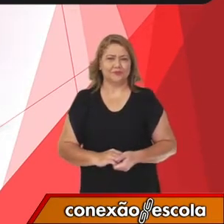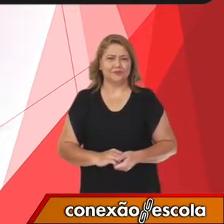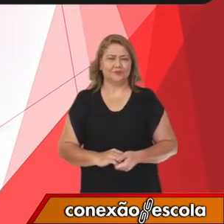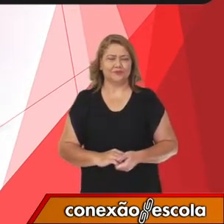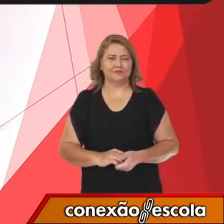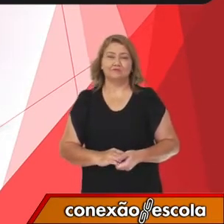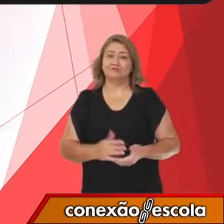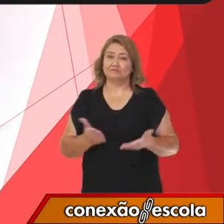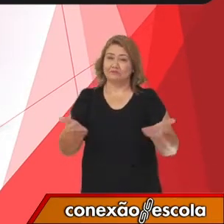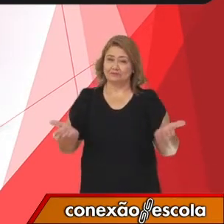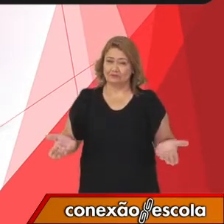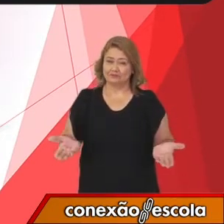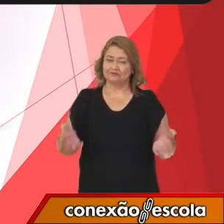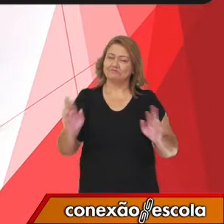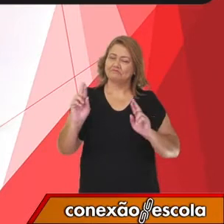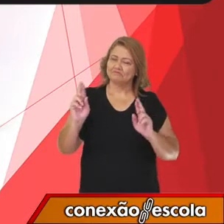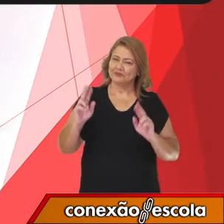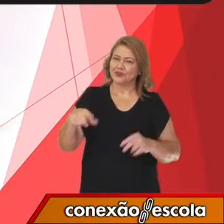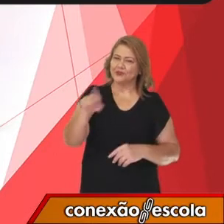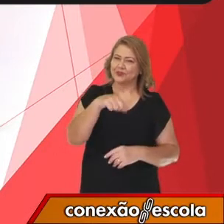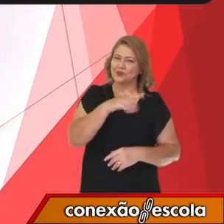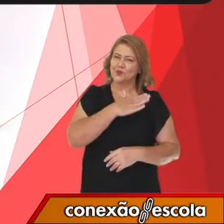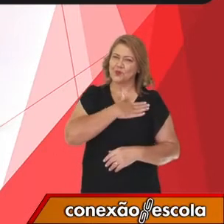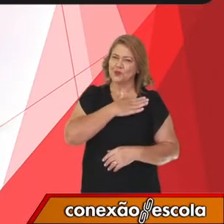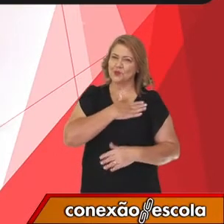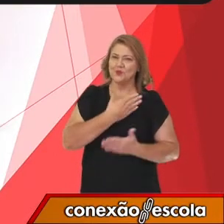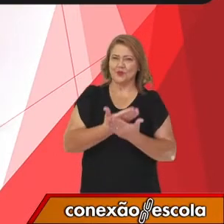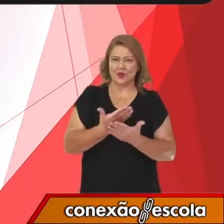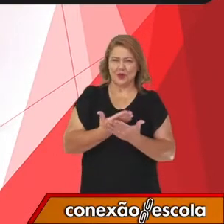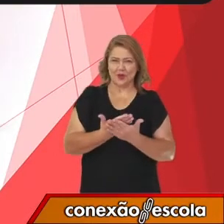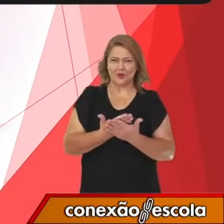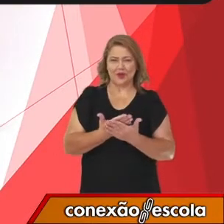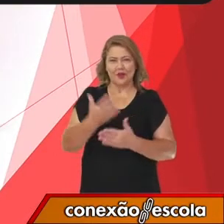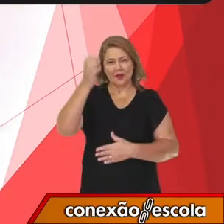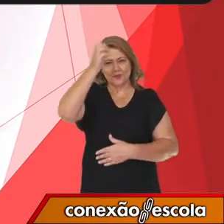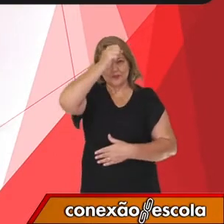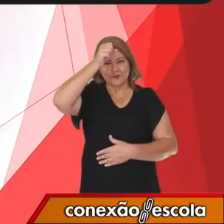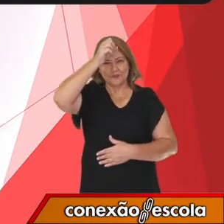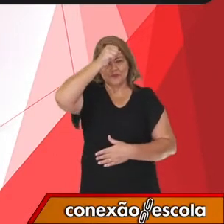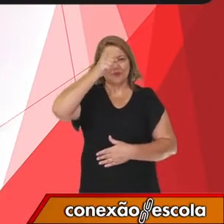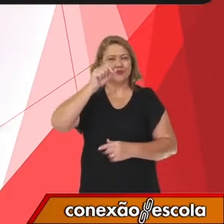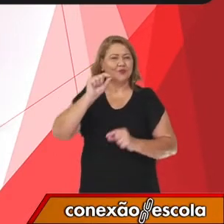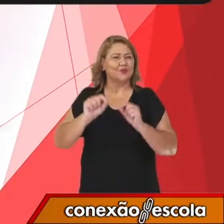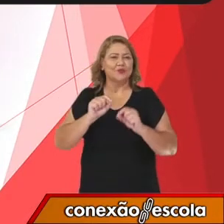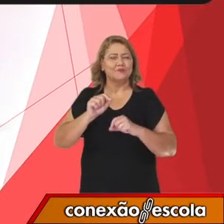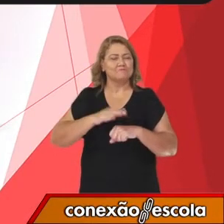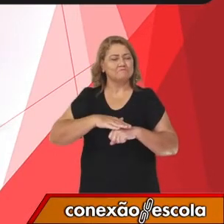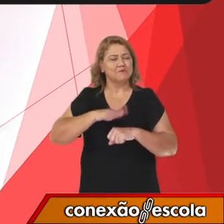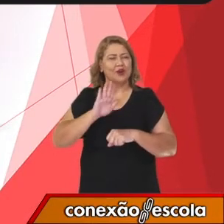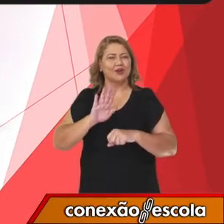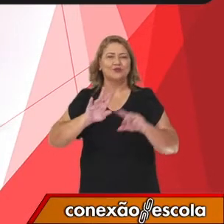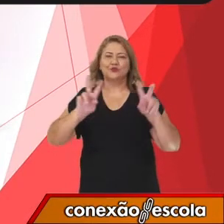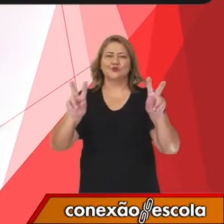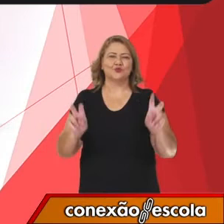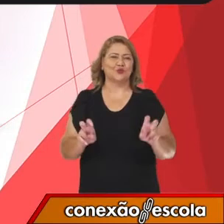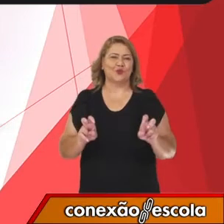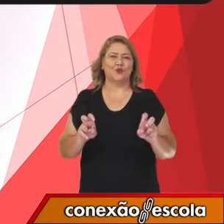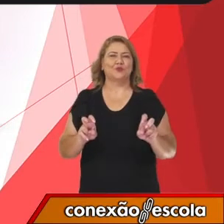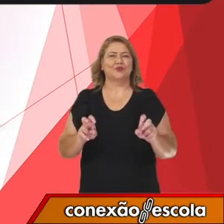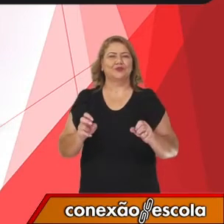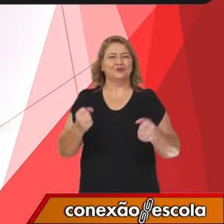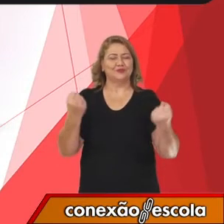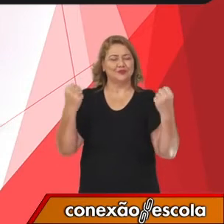é bem Pessoal espero que vocês tenham gostado da aula e aprendido um pouco mais sobre essa modalidade